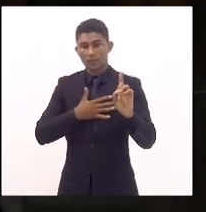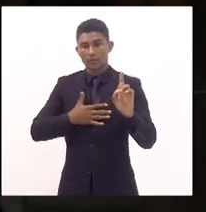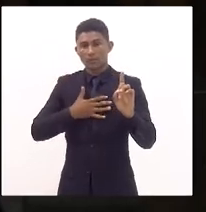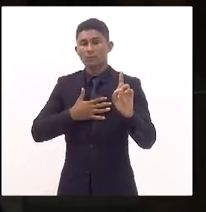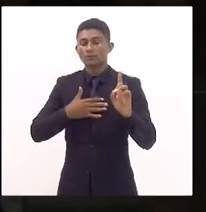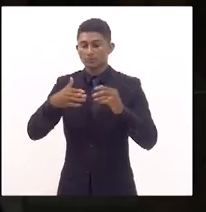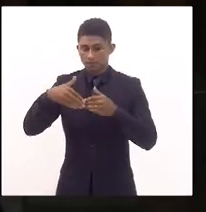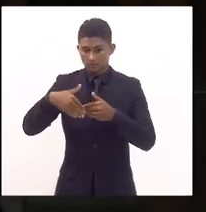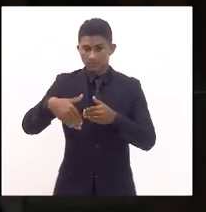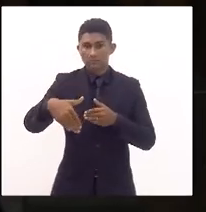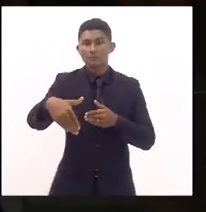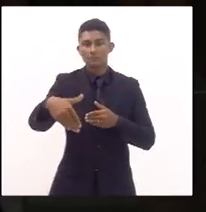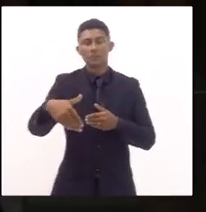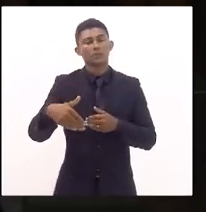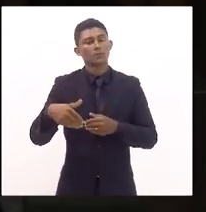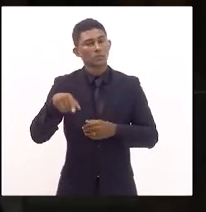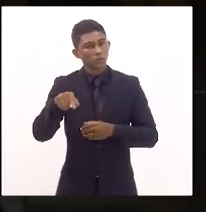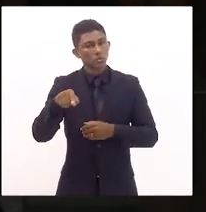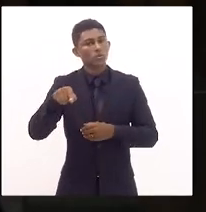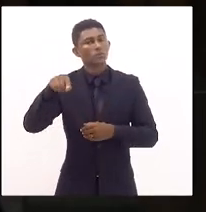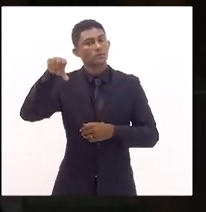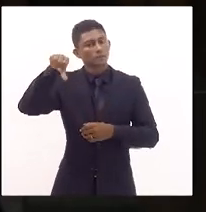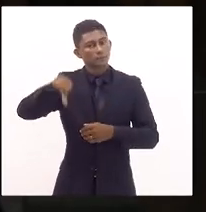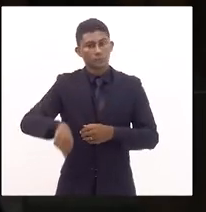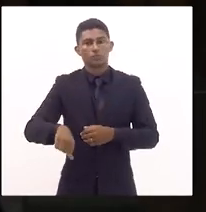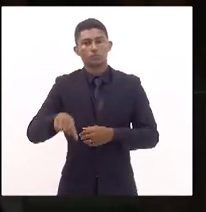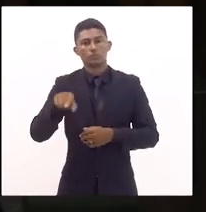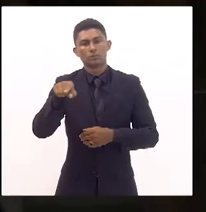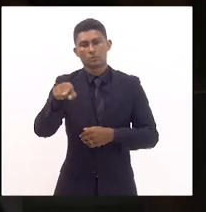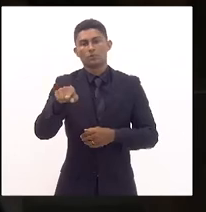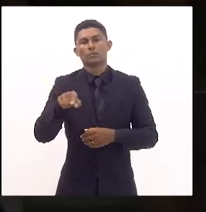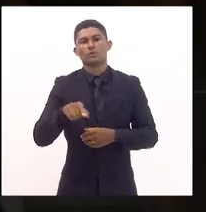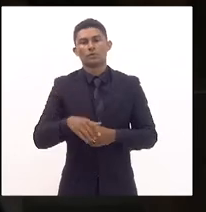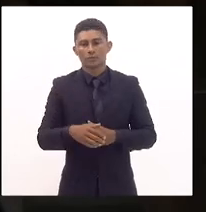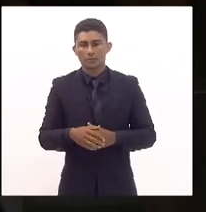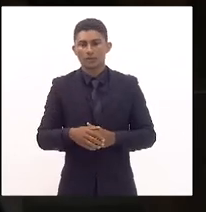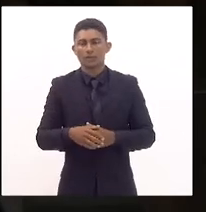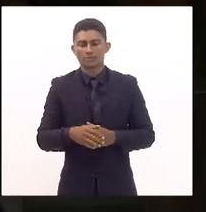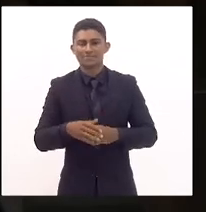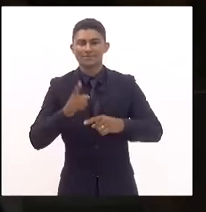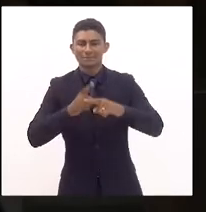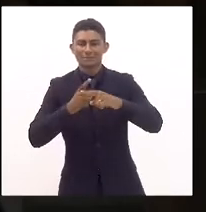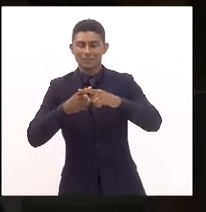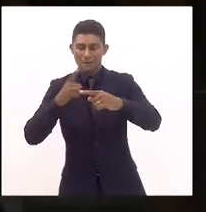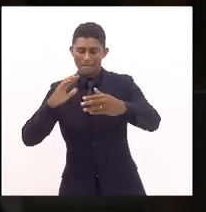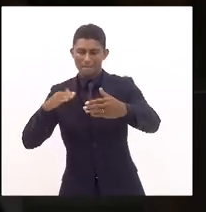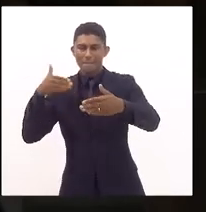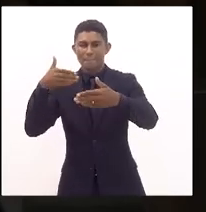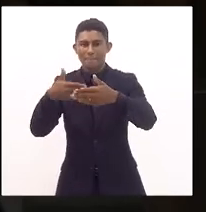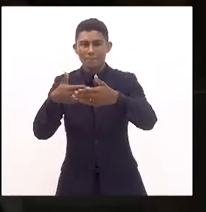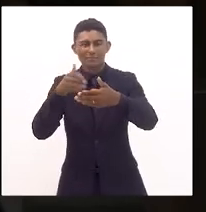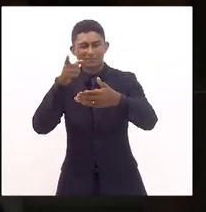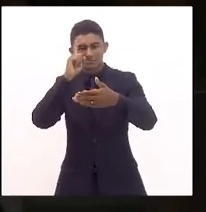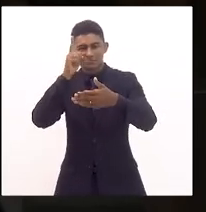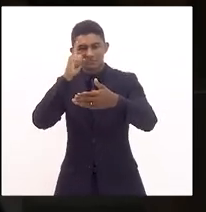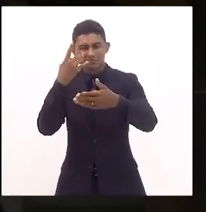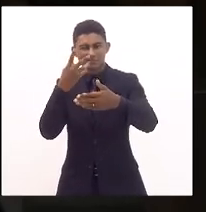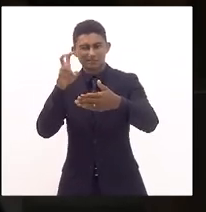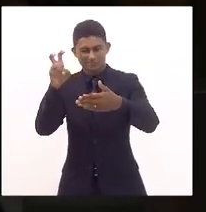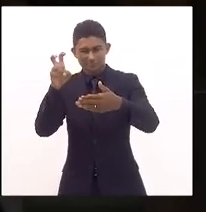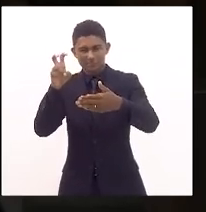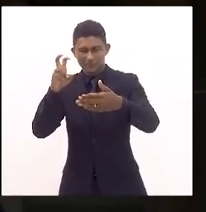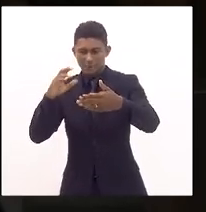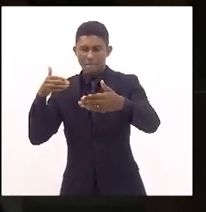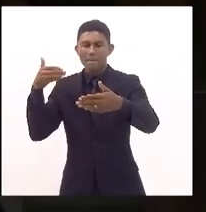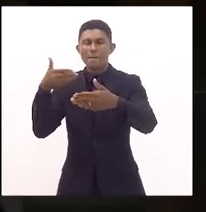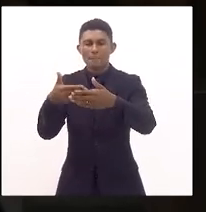aparecer na linha do horizonte, isto é, os 45 dias antes da eleição, que se